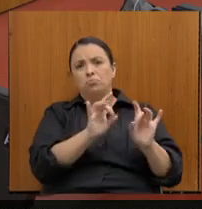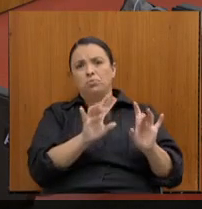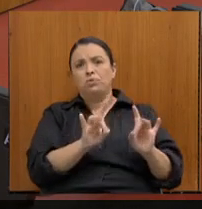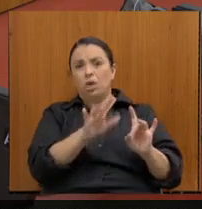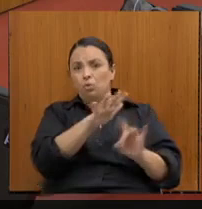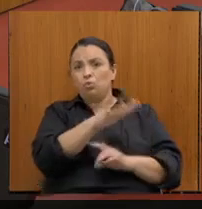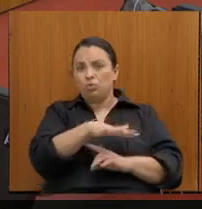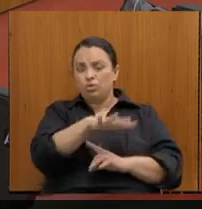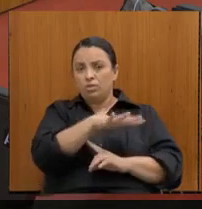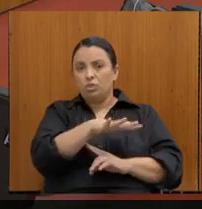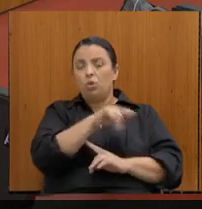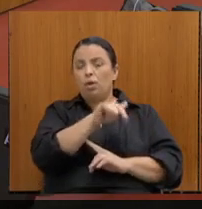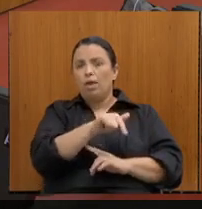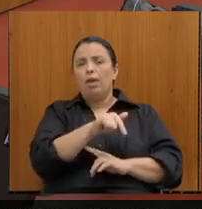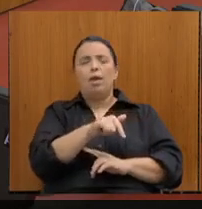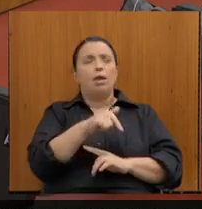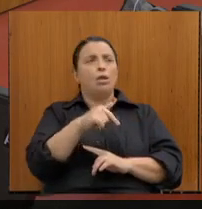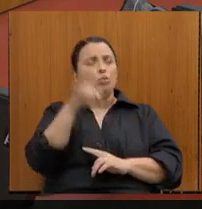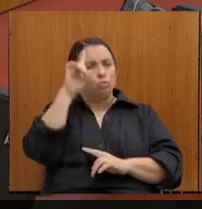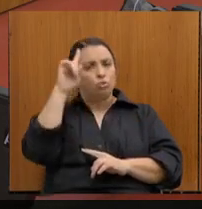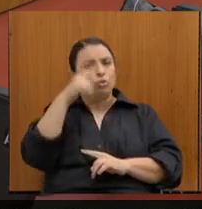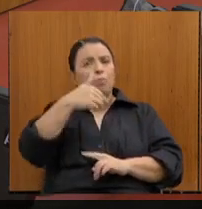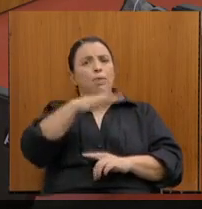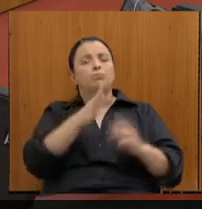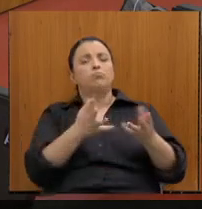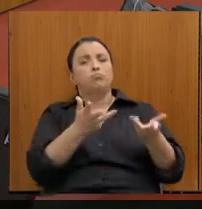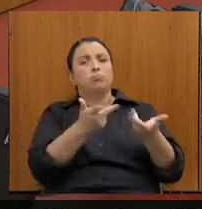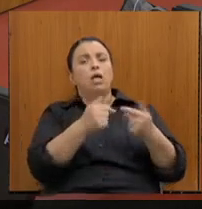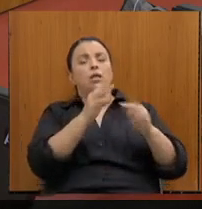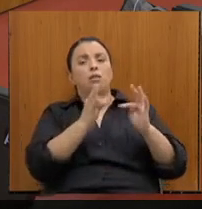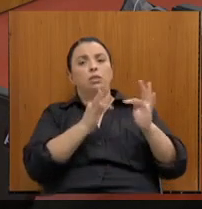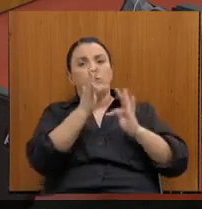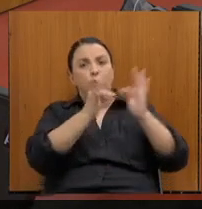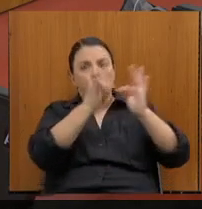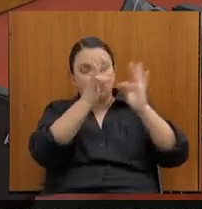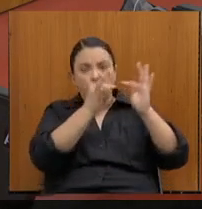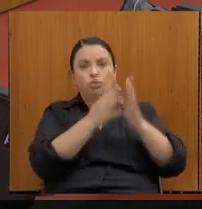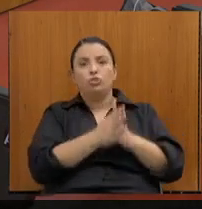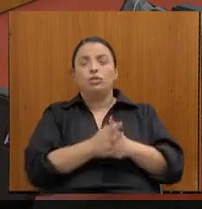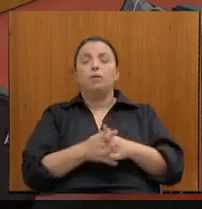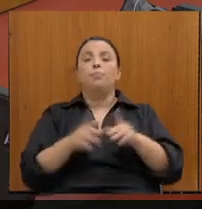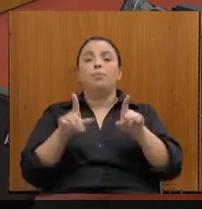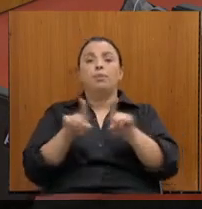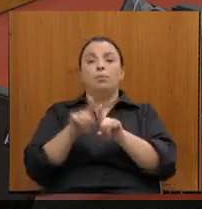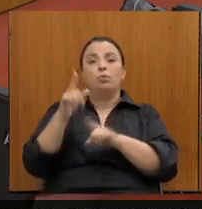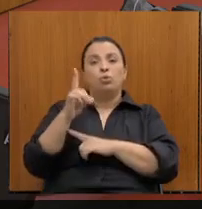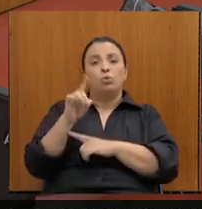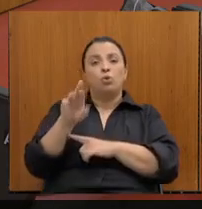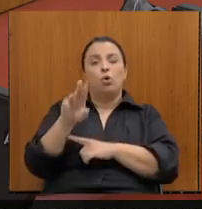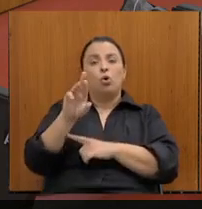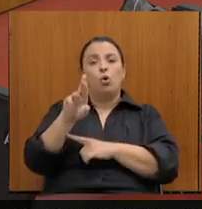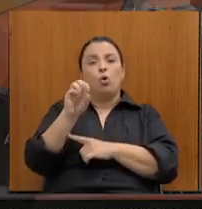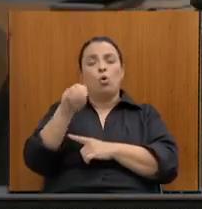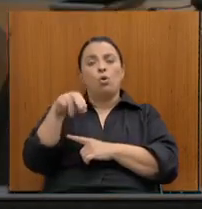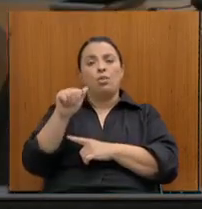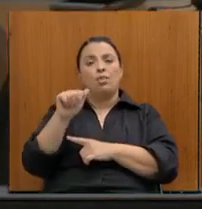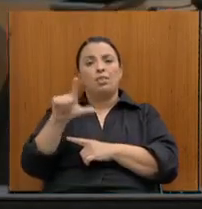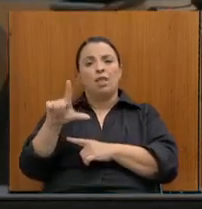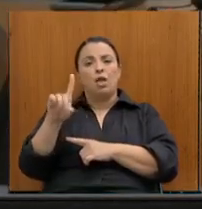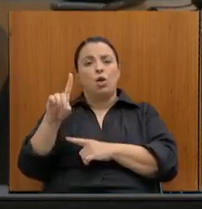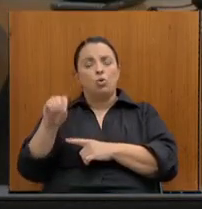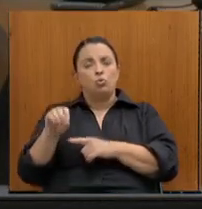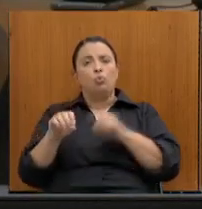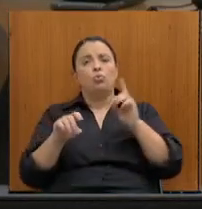vem é cada vez mais aprimorando a tecnologia Doutor Ronaldo basquete no teu caso Brandão